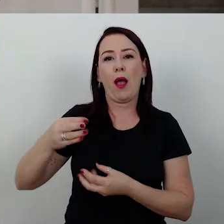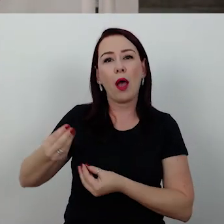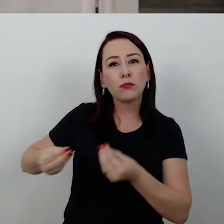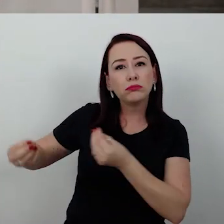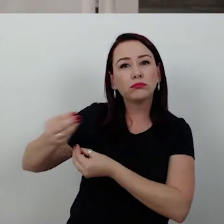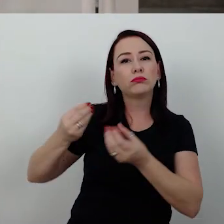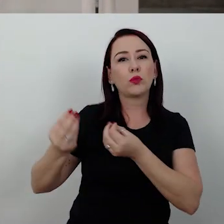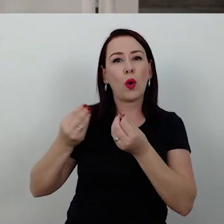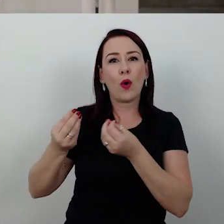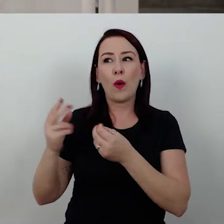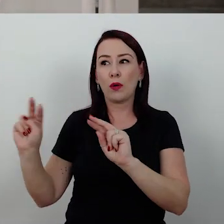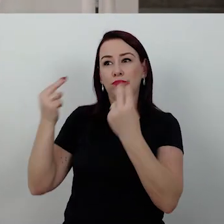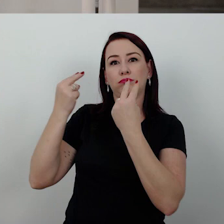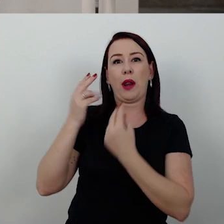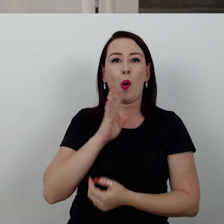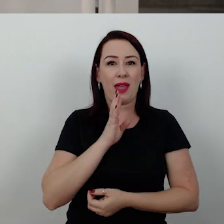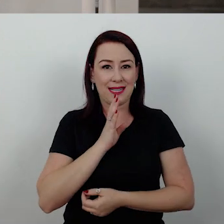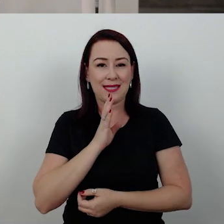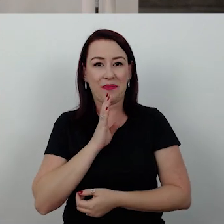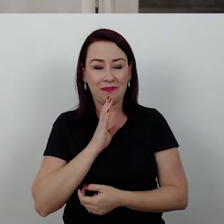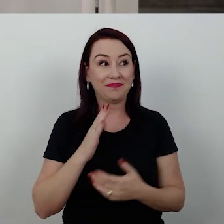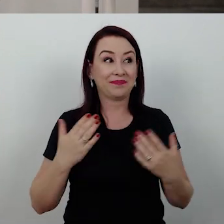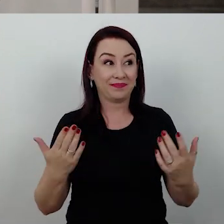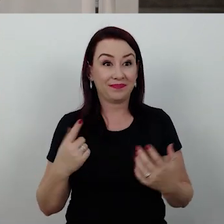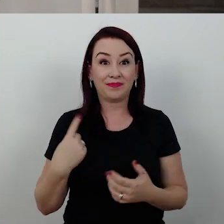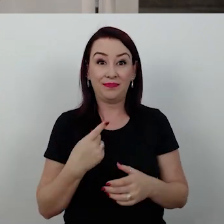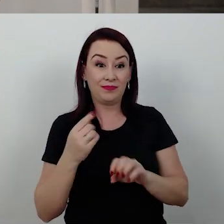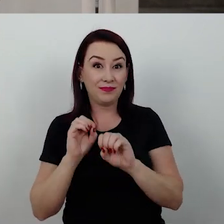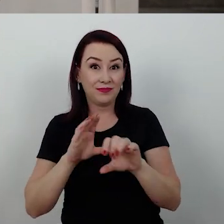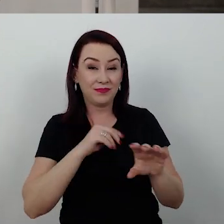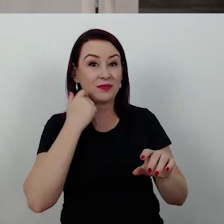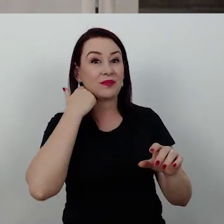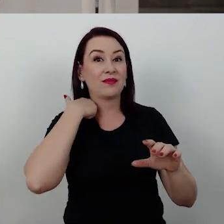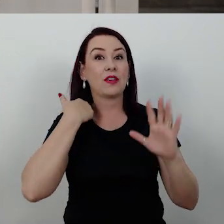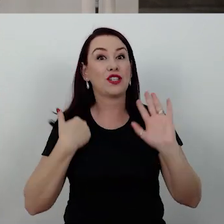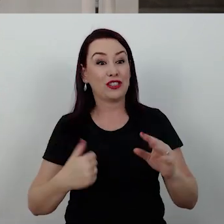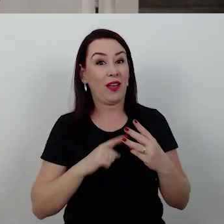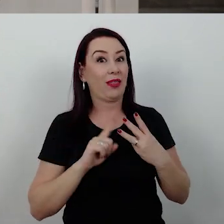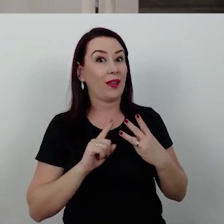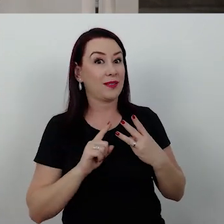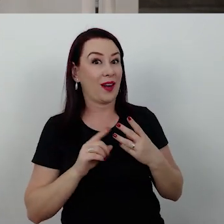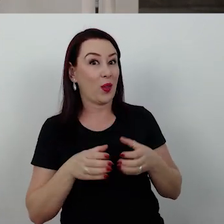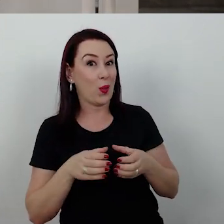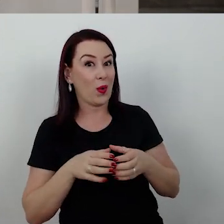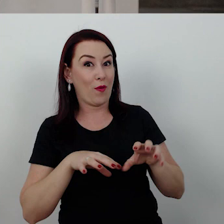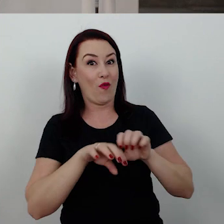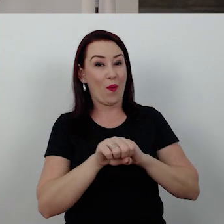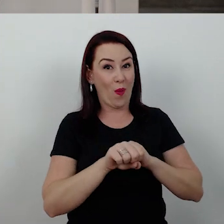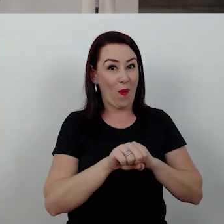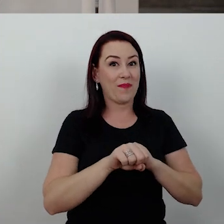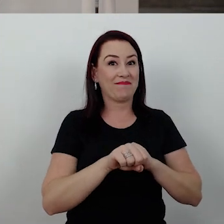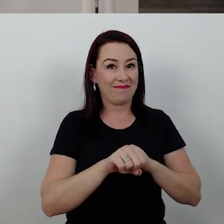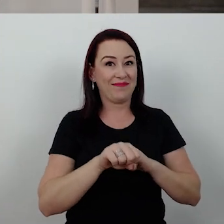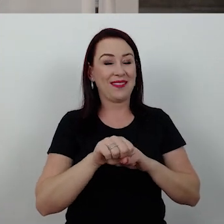e ver possibilidades, abrir frentes. Então, aí a gente tinha a formação lá no Queiro, já formando uma 3ª turma. A